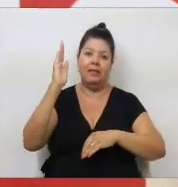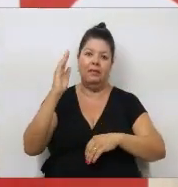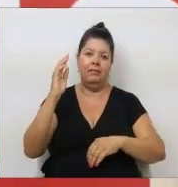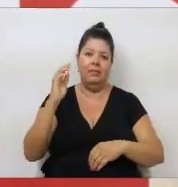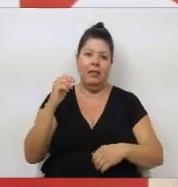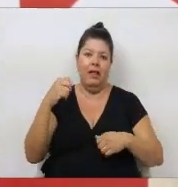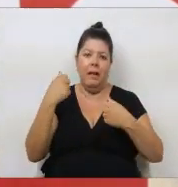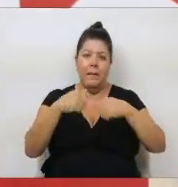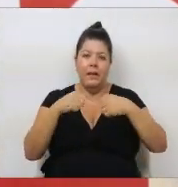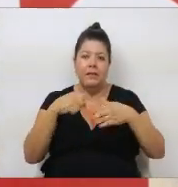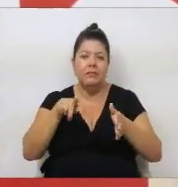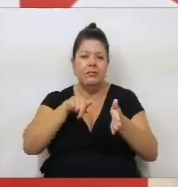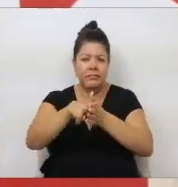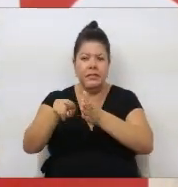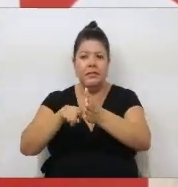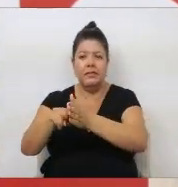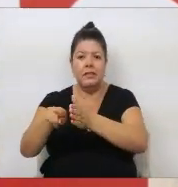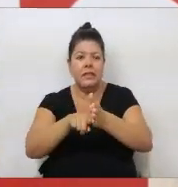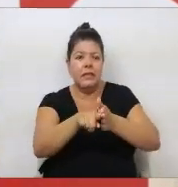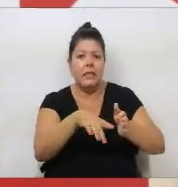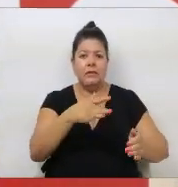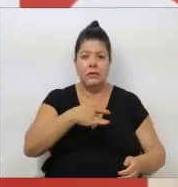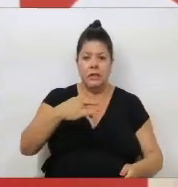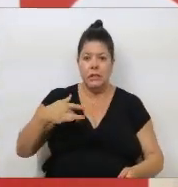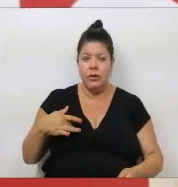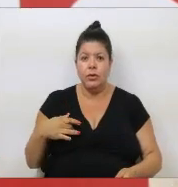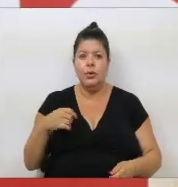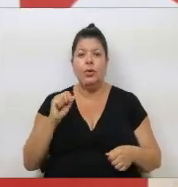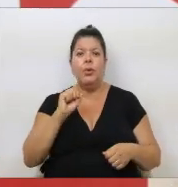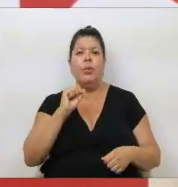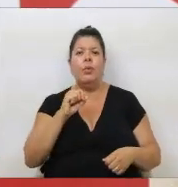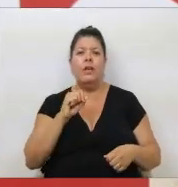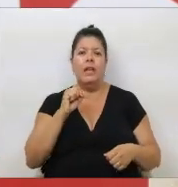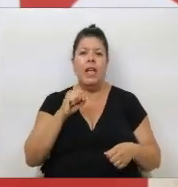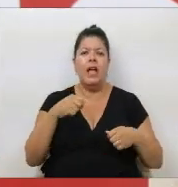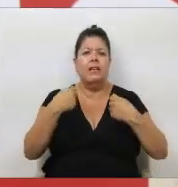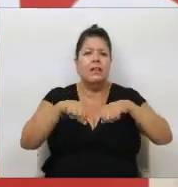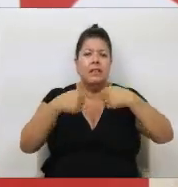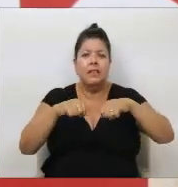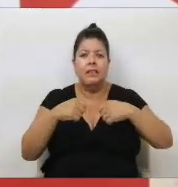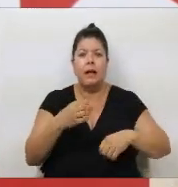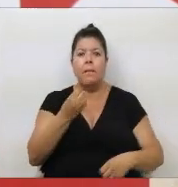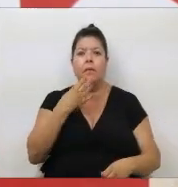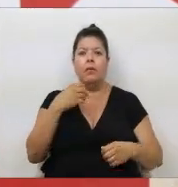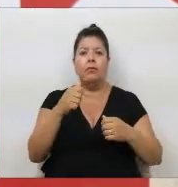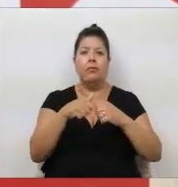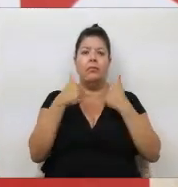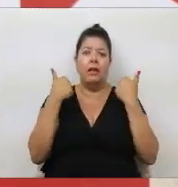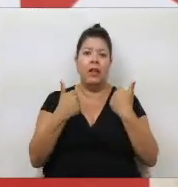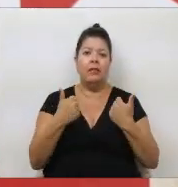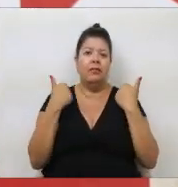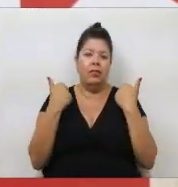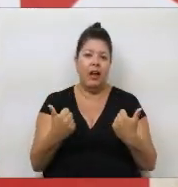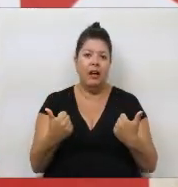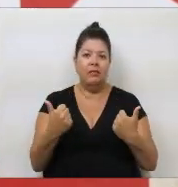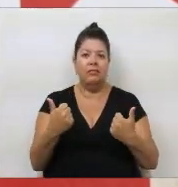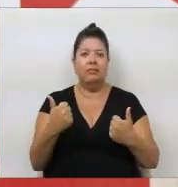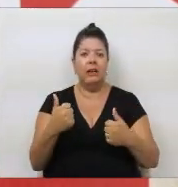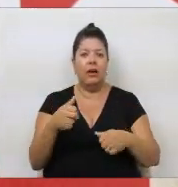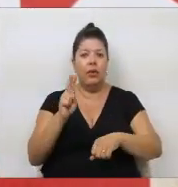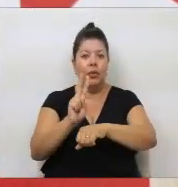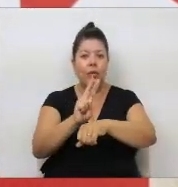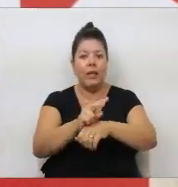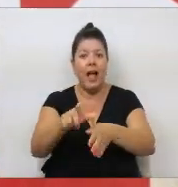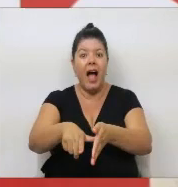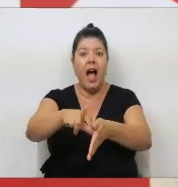consultar todos os agentes de saúde naquilo que lhes é necessário para fazer um bom atendimento verdadeiro de prevenção